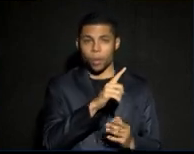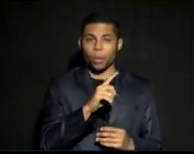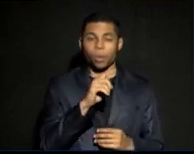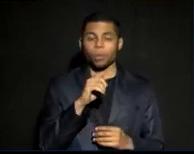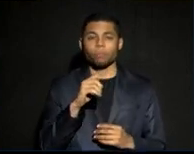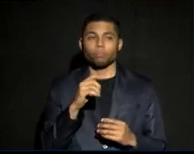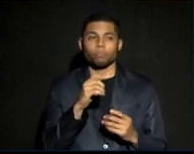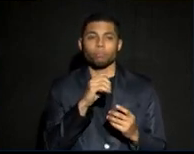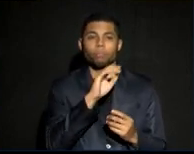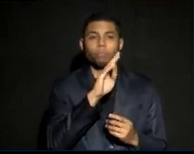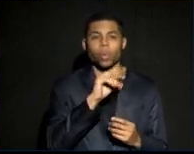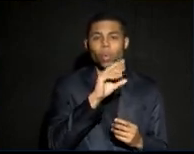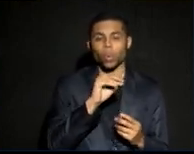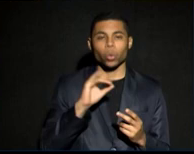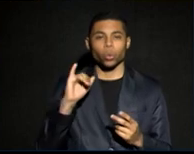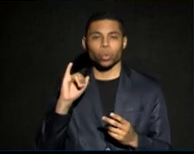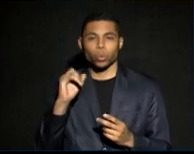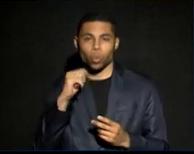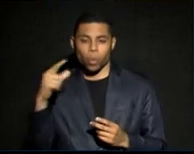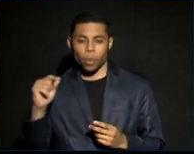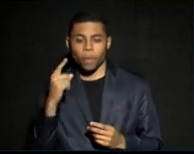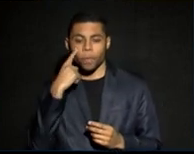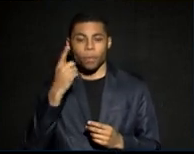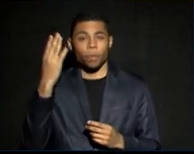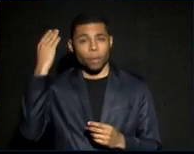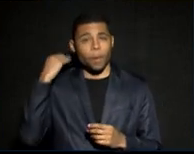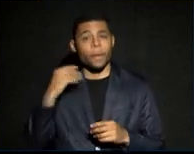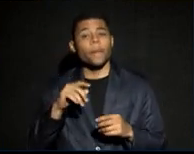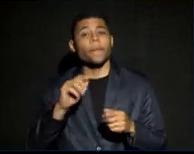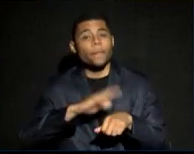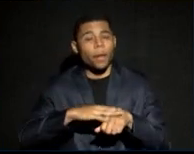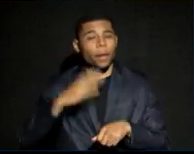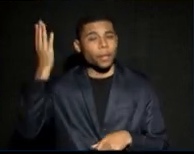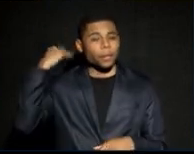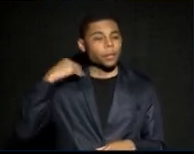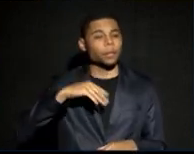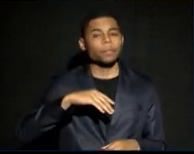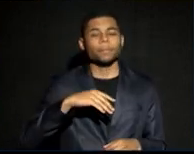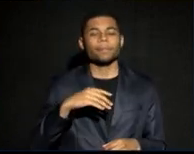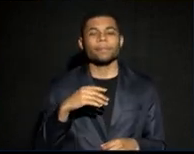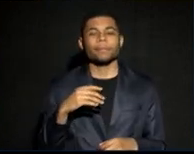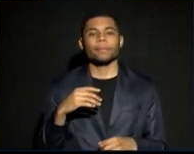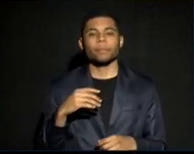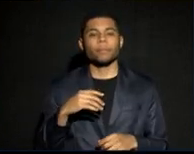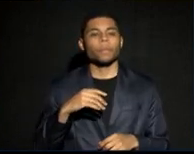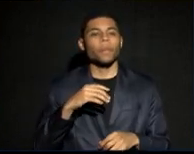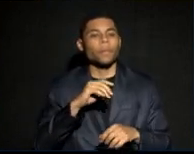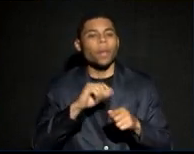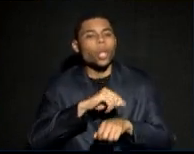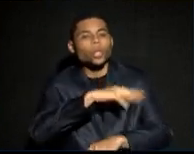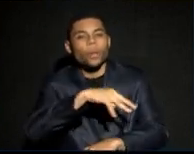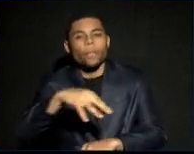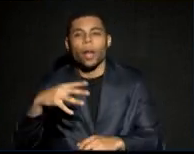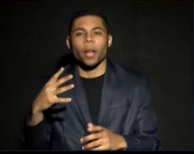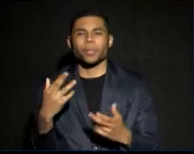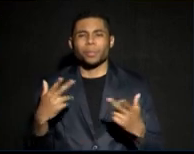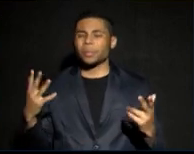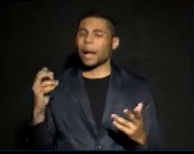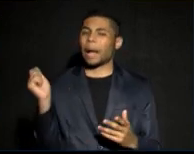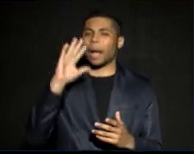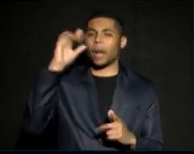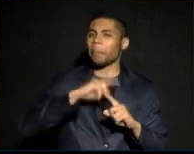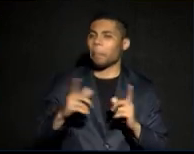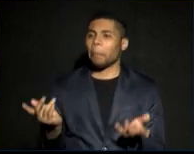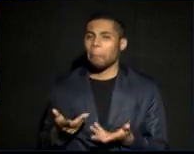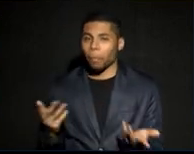para o Bruno Então vamos debater ver as ciclofaixas que ele fez as mais caras do mundo que levava ao lado a lugar nenhum olhar a